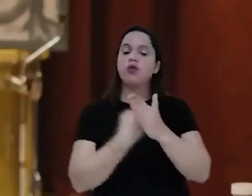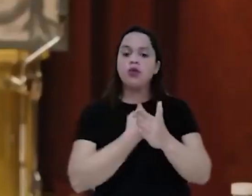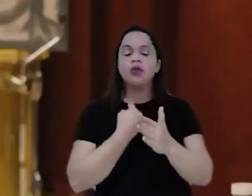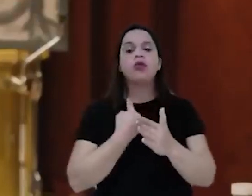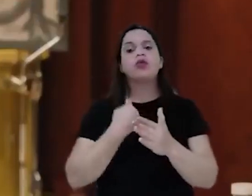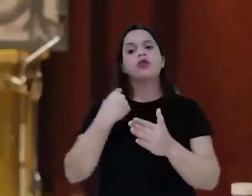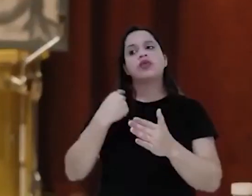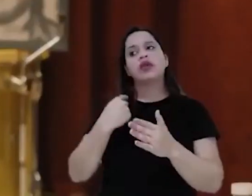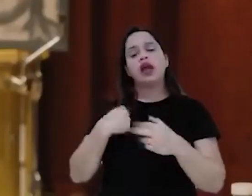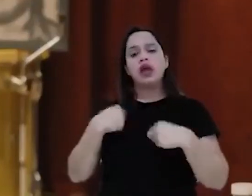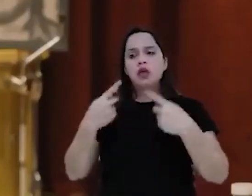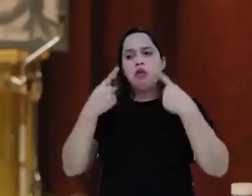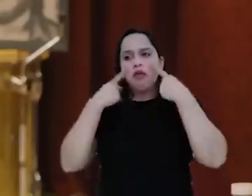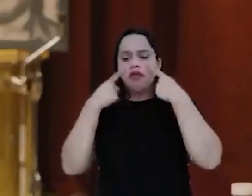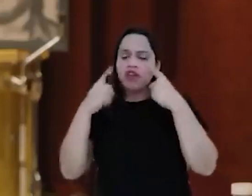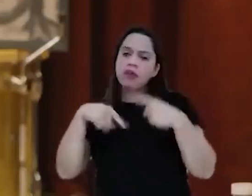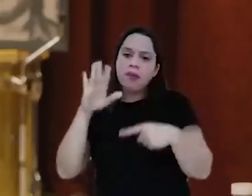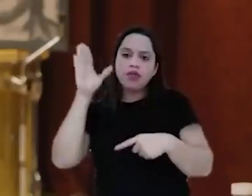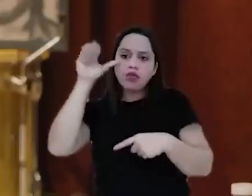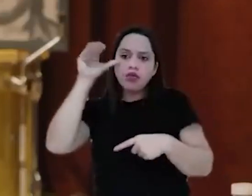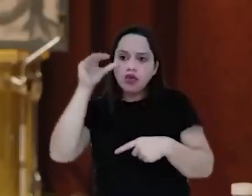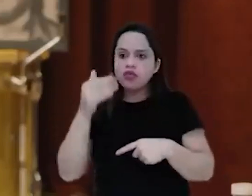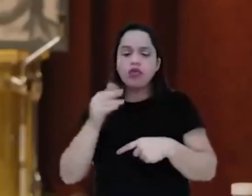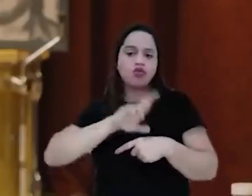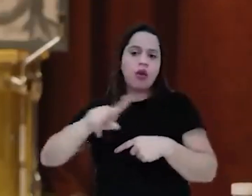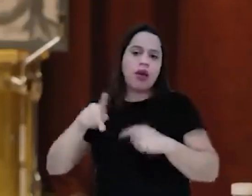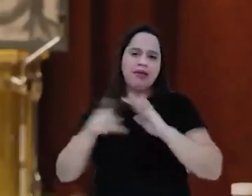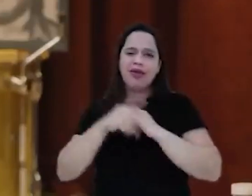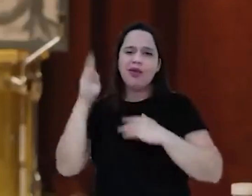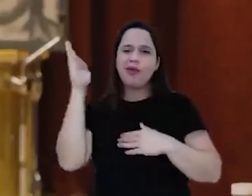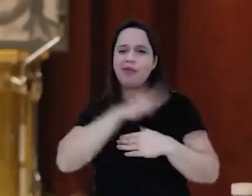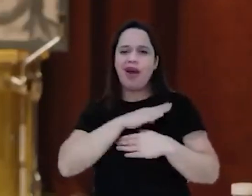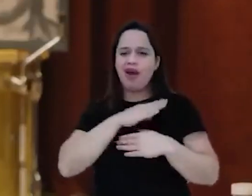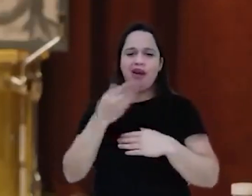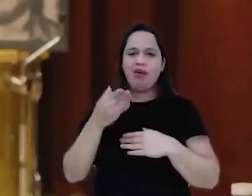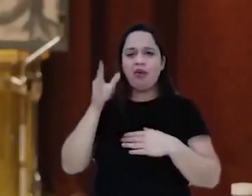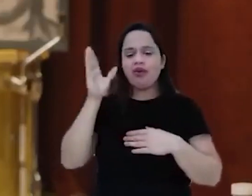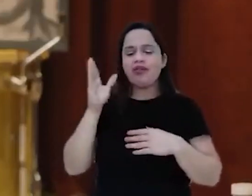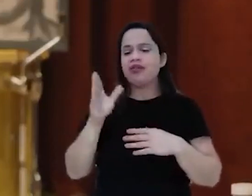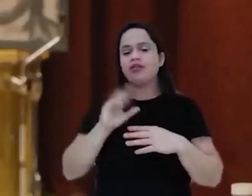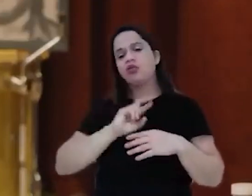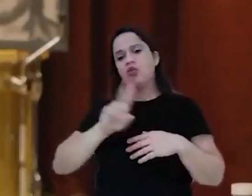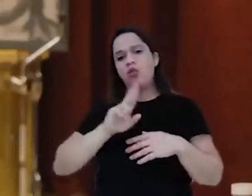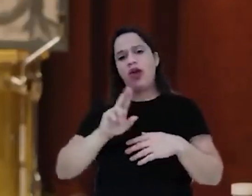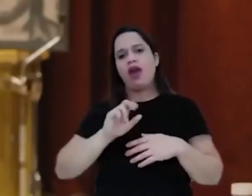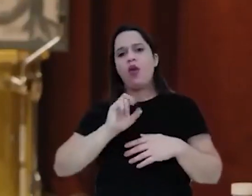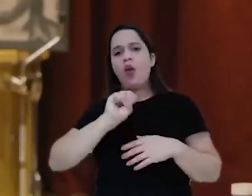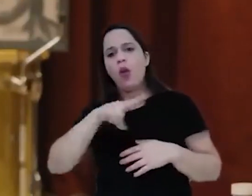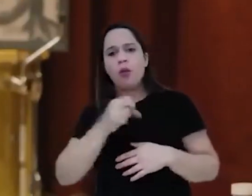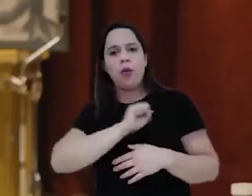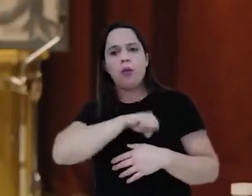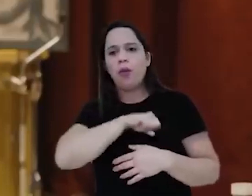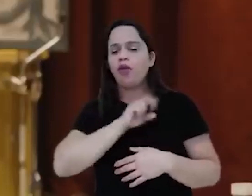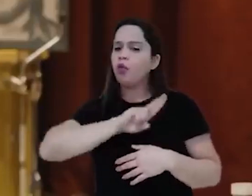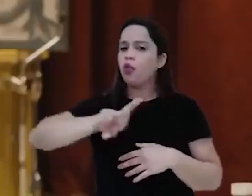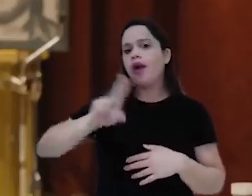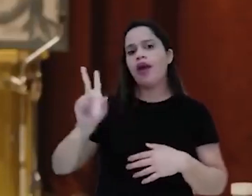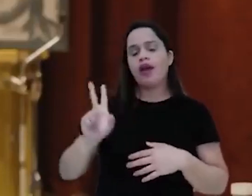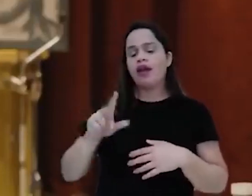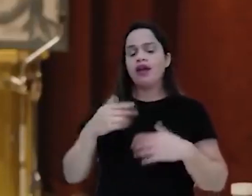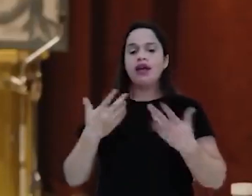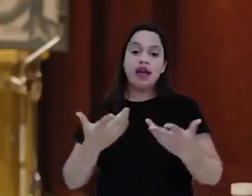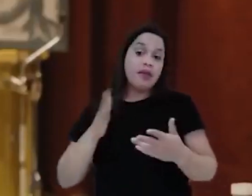pergunta eu vejo muito mais pela curiosidade que pela maldade por serem invasivos assim né E como te falei cara faz parte da minha